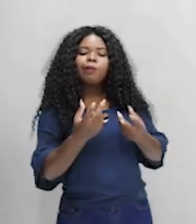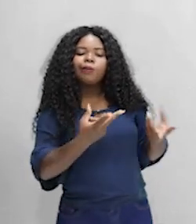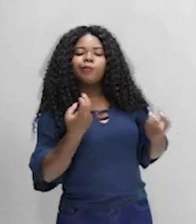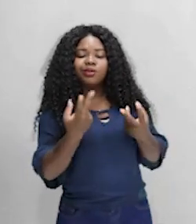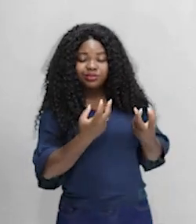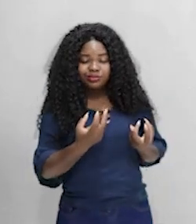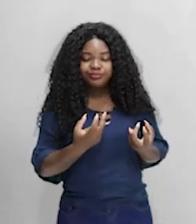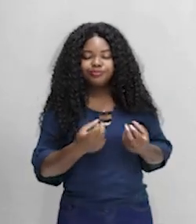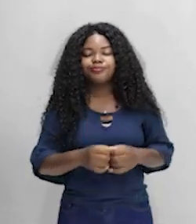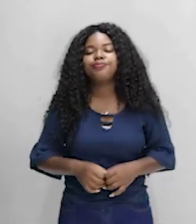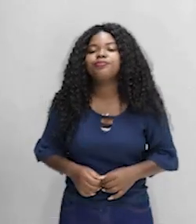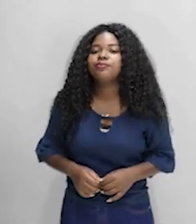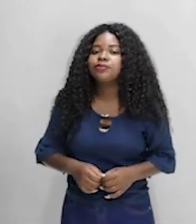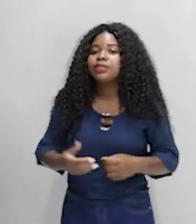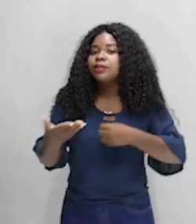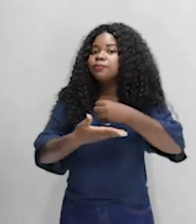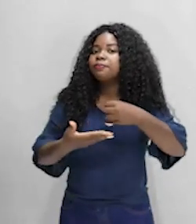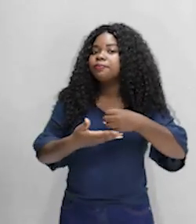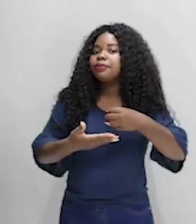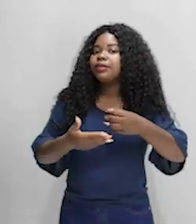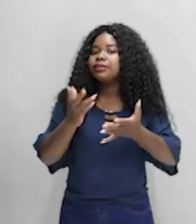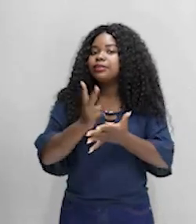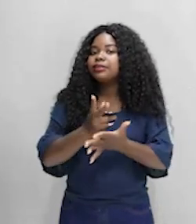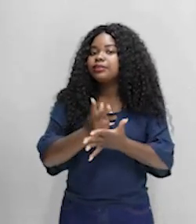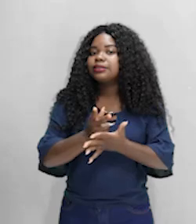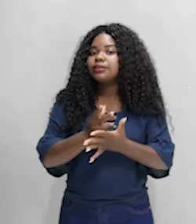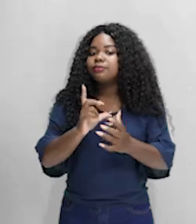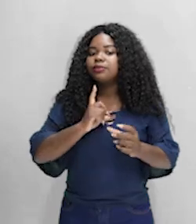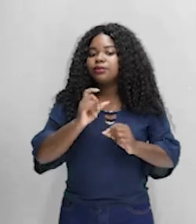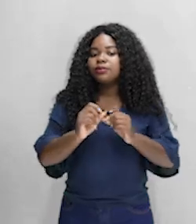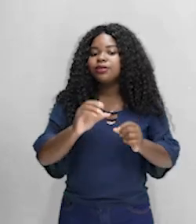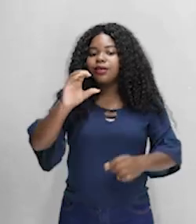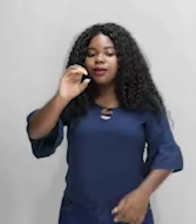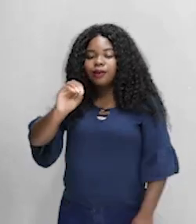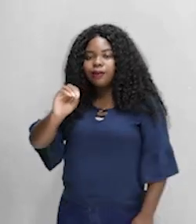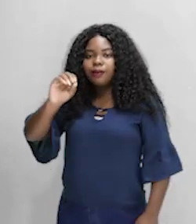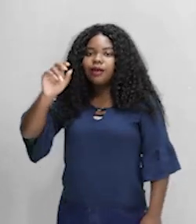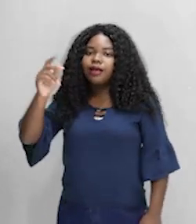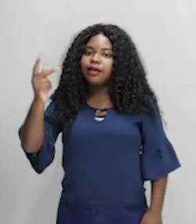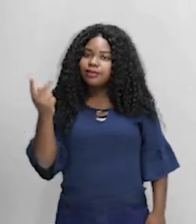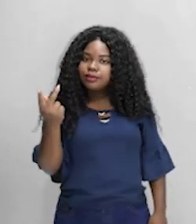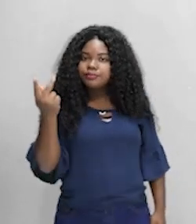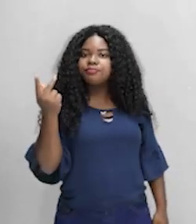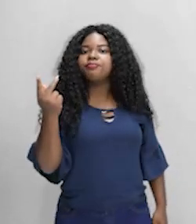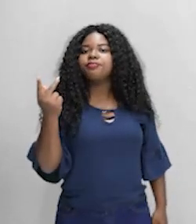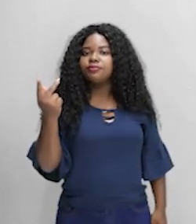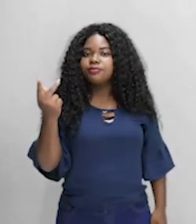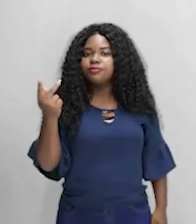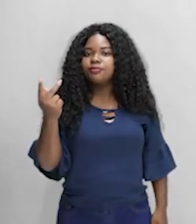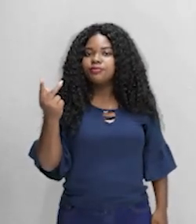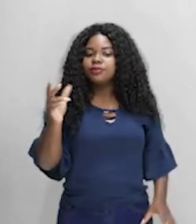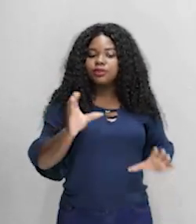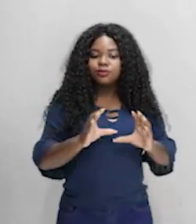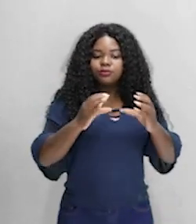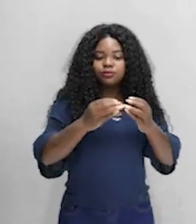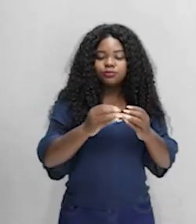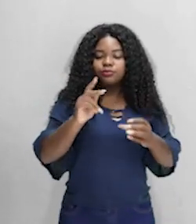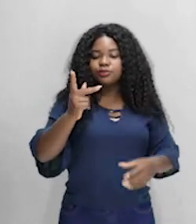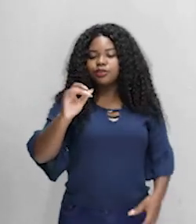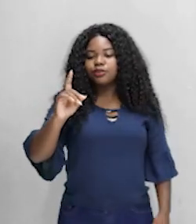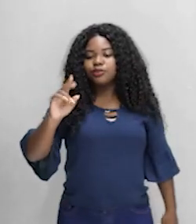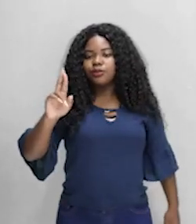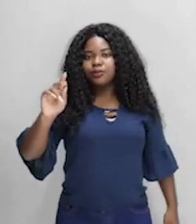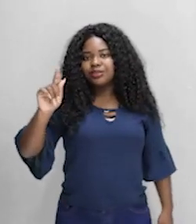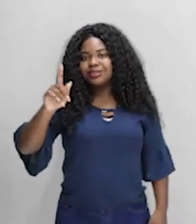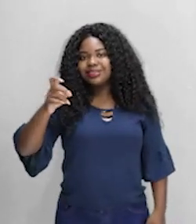base? Base termina sempre em OH, é o grupo hidróxido ou hidroxila, beleza? Então,